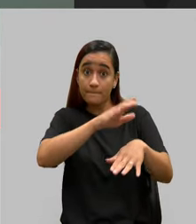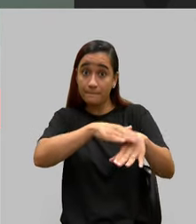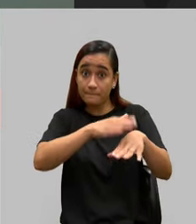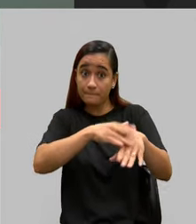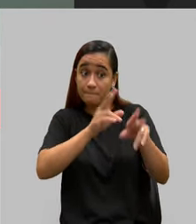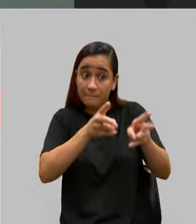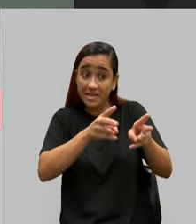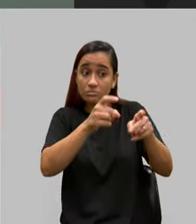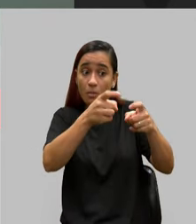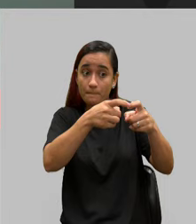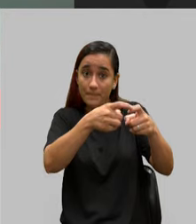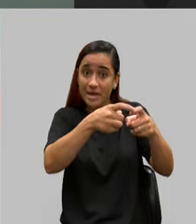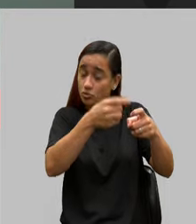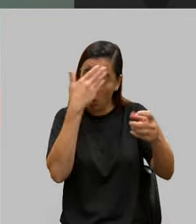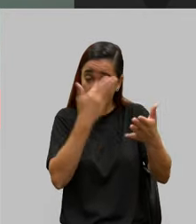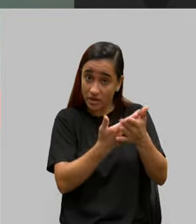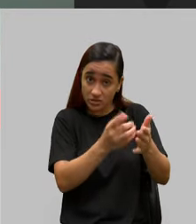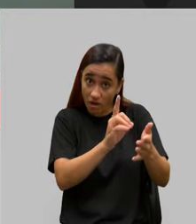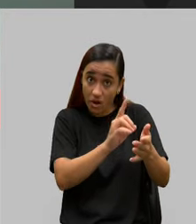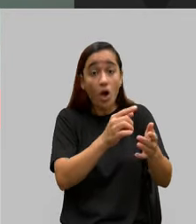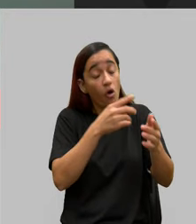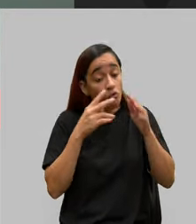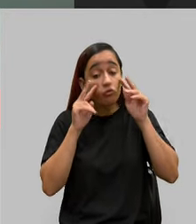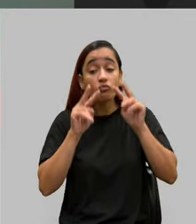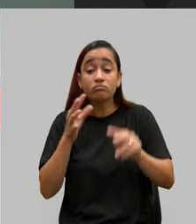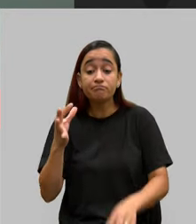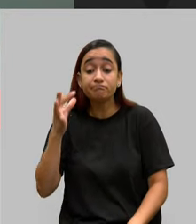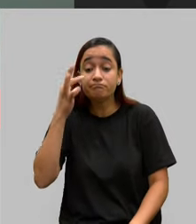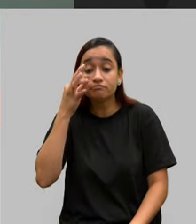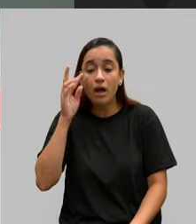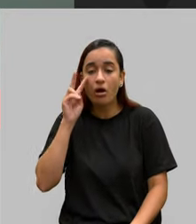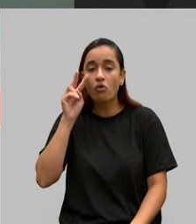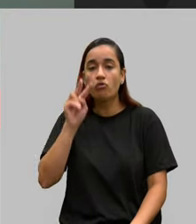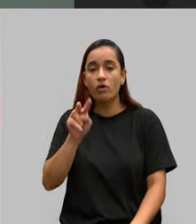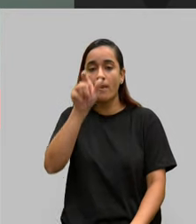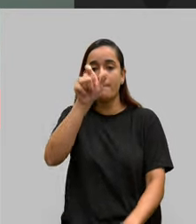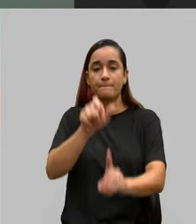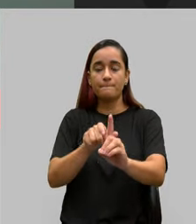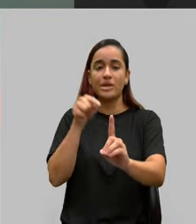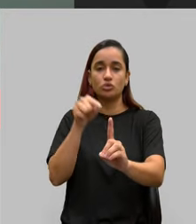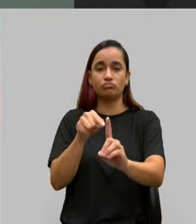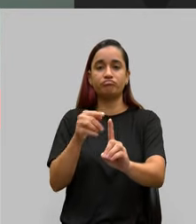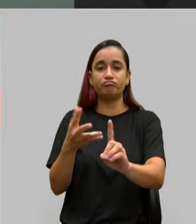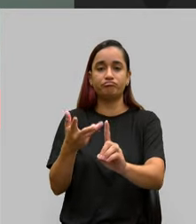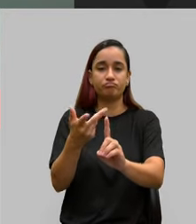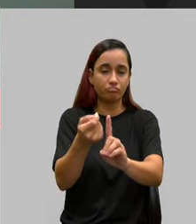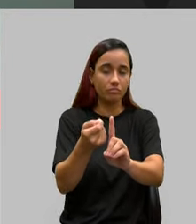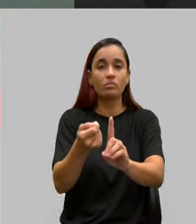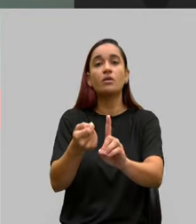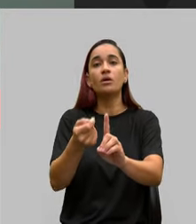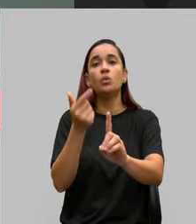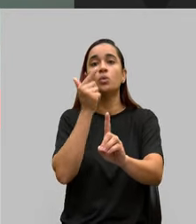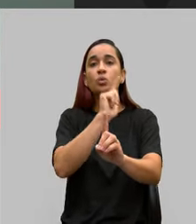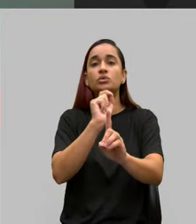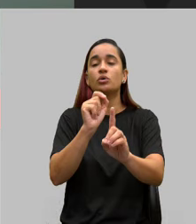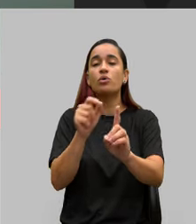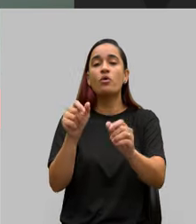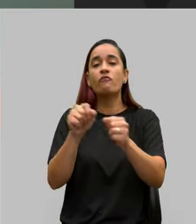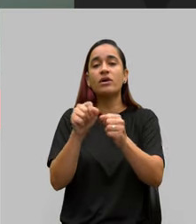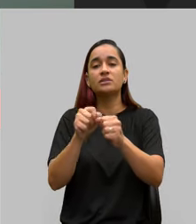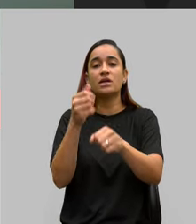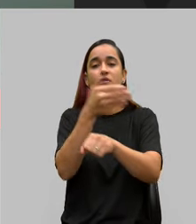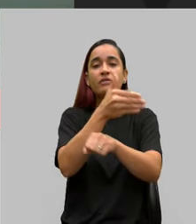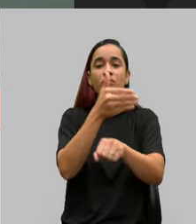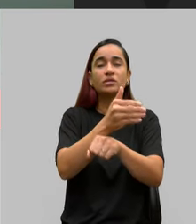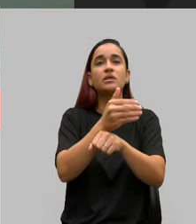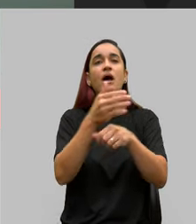foram ver com os próprios olhos um paciente que já não usava sonda de gastrostomia para se alimentar que de camado passou a frequentar parques viajar com